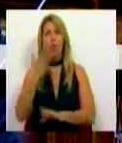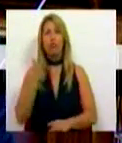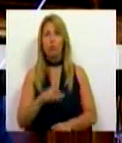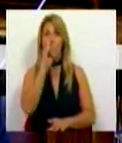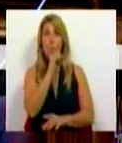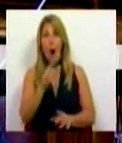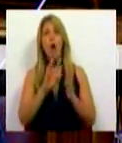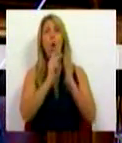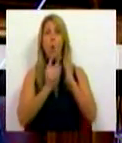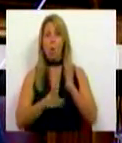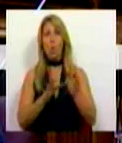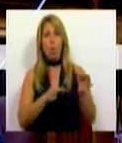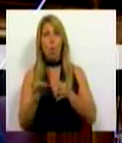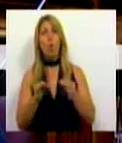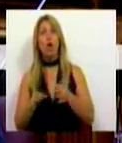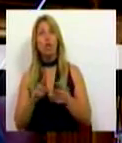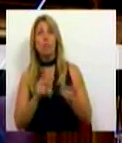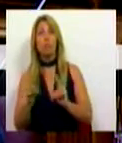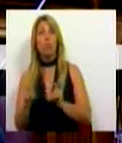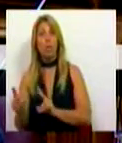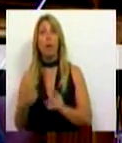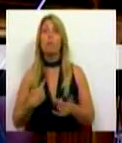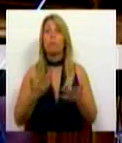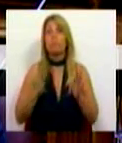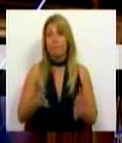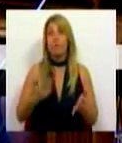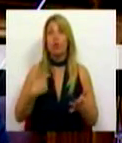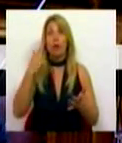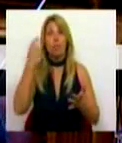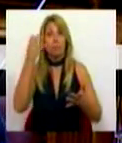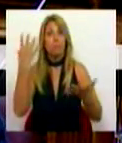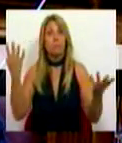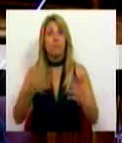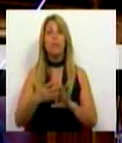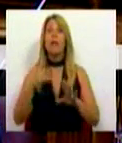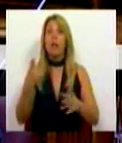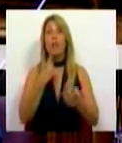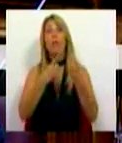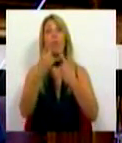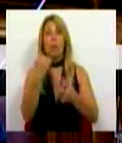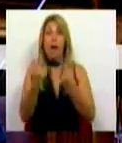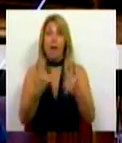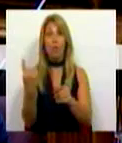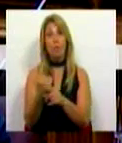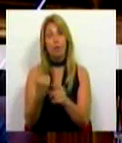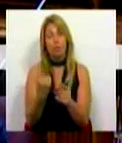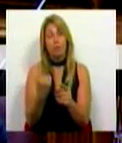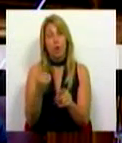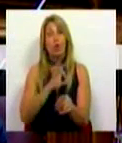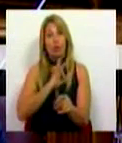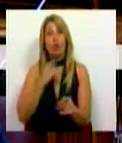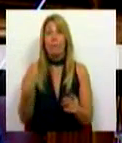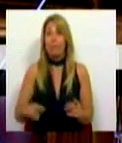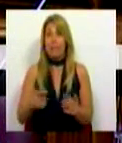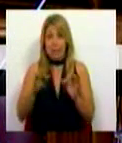tive a oportunidade de entender e por isso mesmo colocarei algumas questões que o Sr. Presidente certamente irá responder, uma